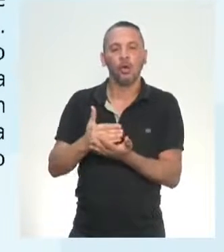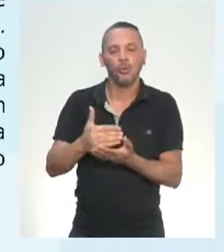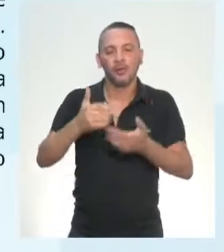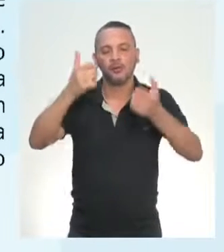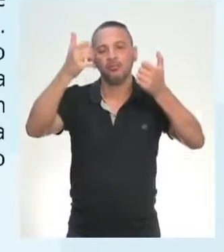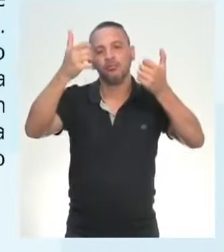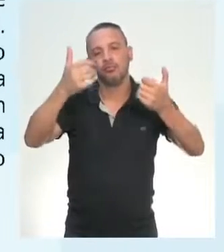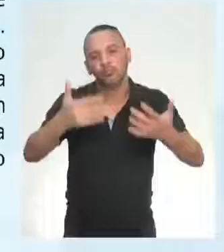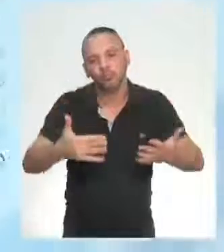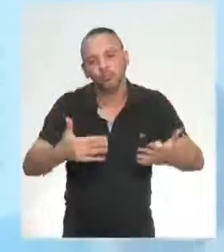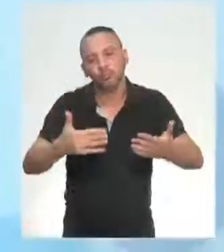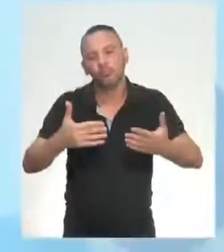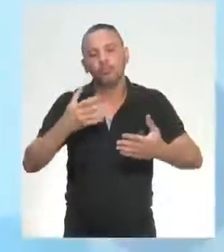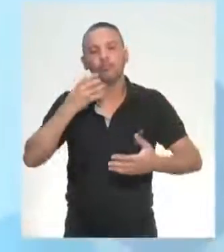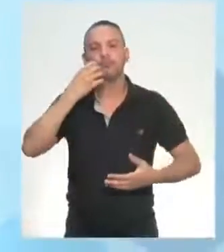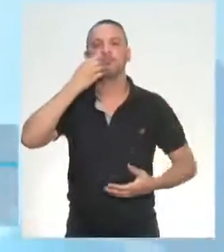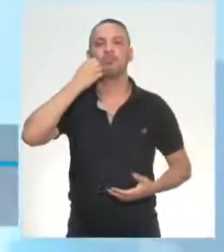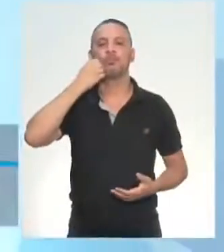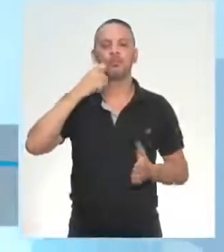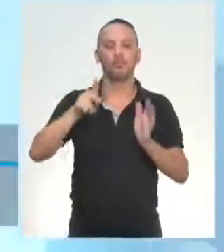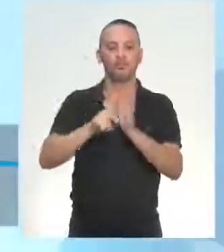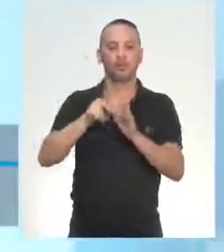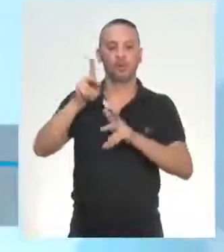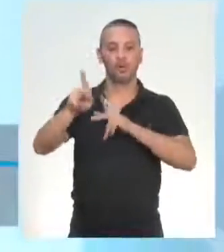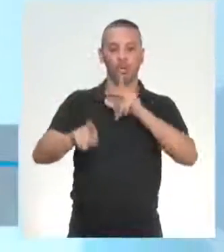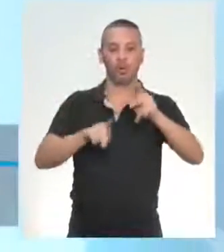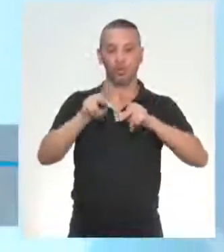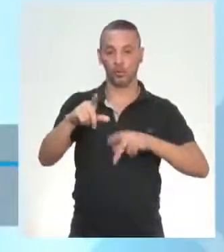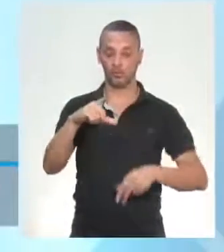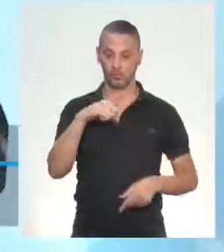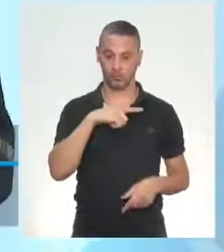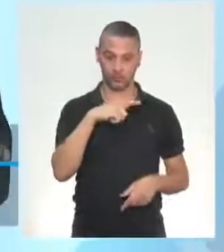ver esses patrimônios que esses povos